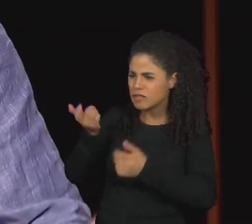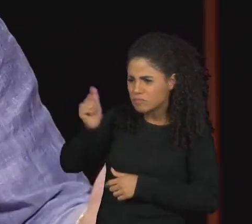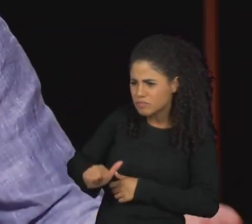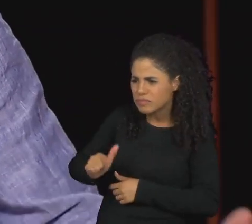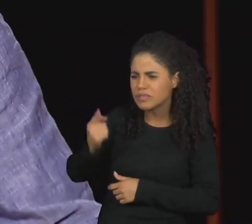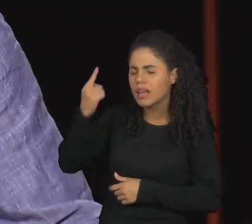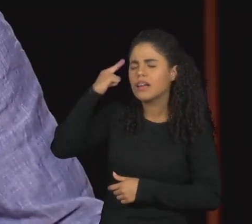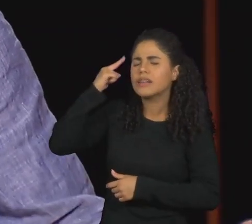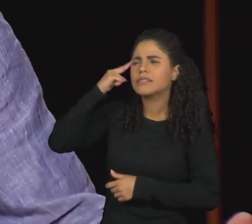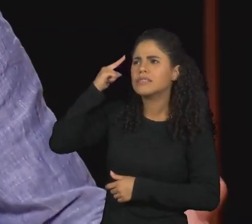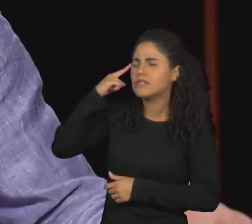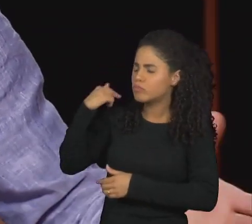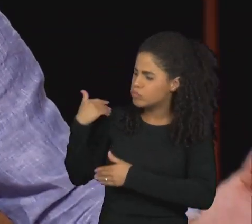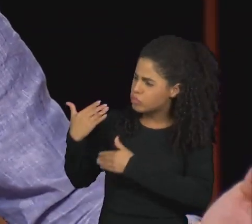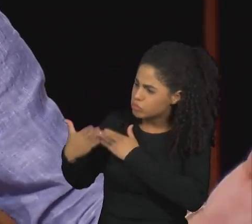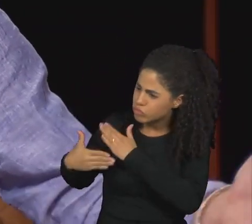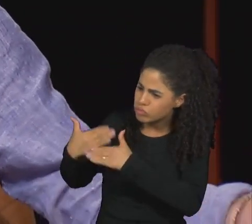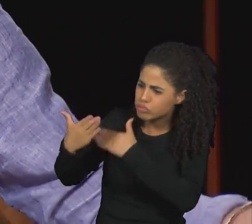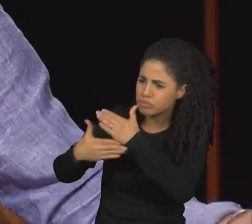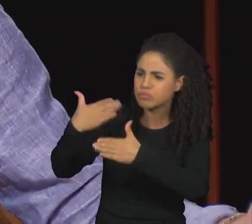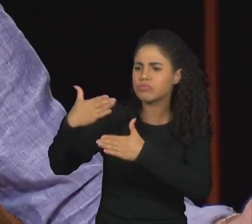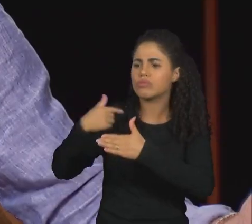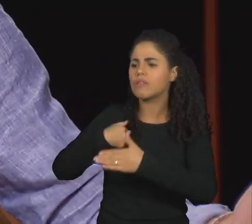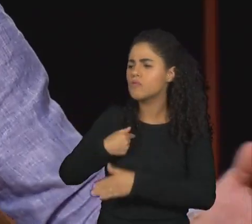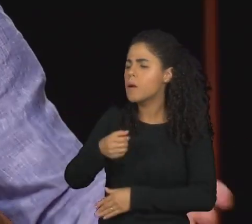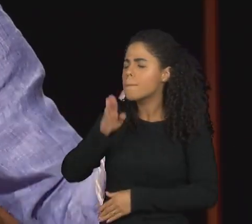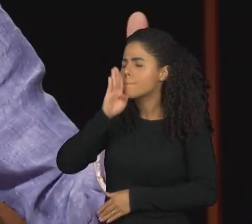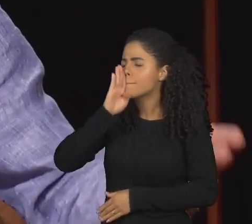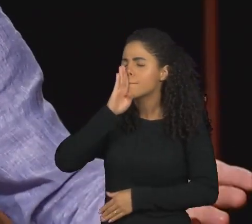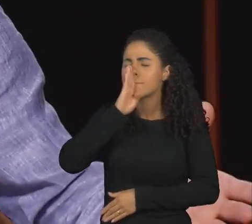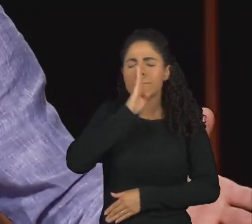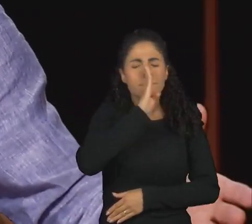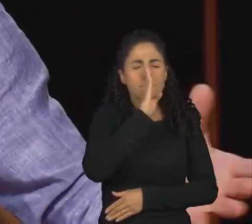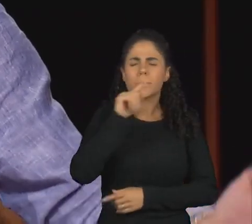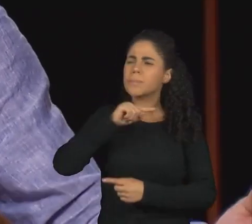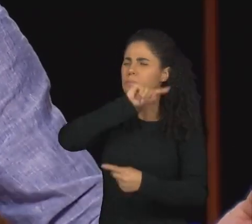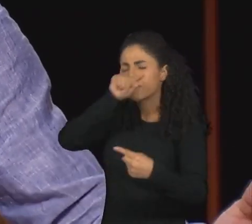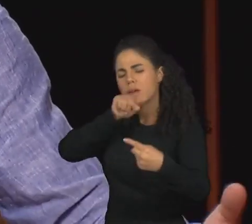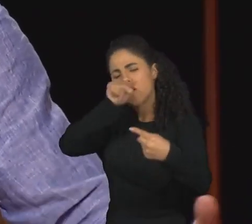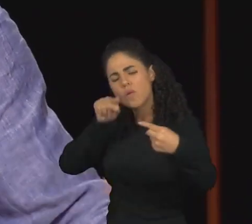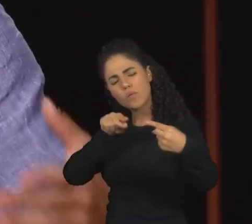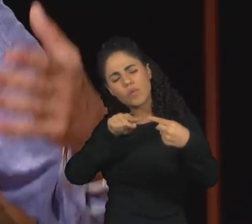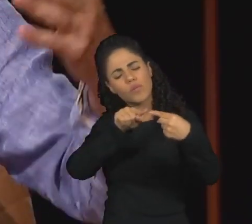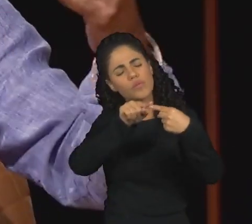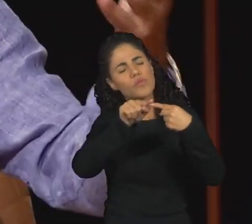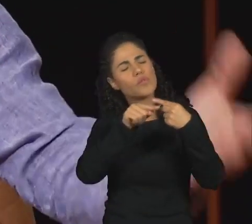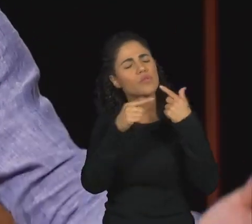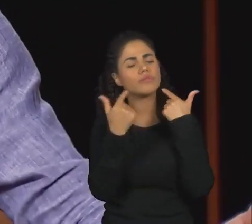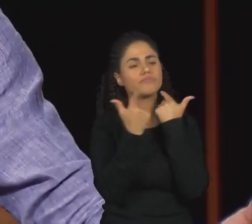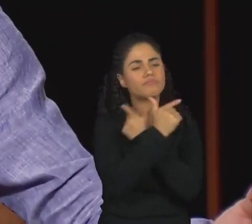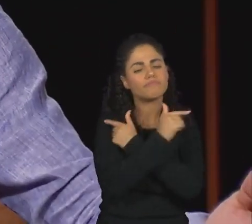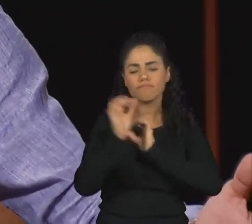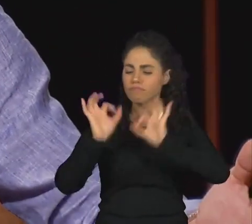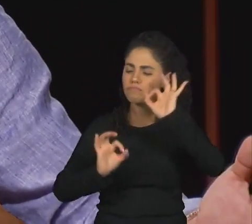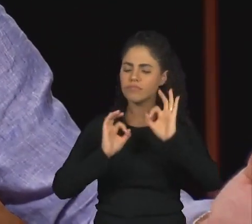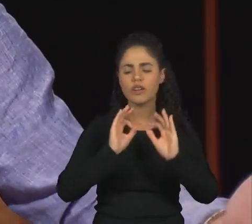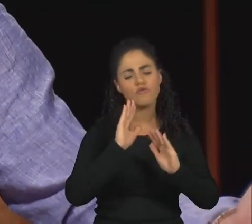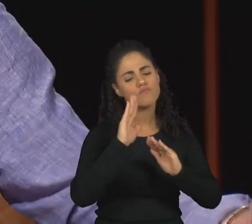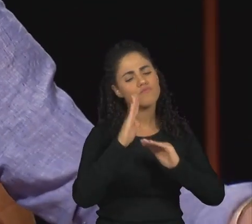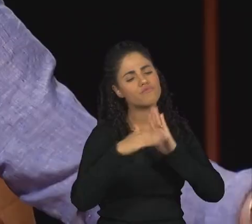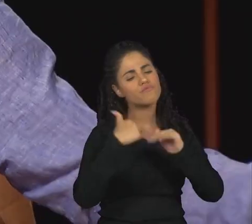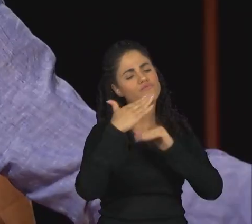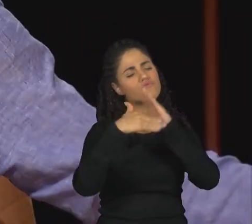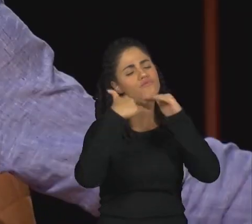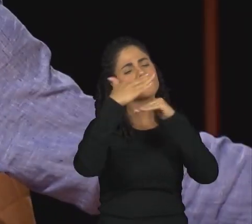Vou passar como um santo mudo, mirando o alto, rindo, preparando o salto, deixando